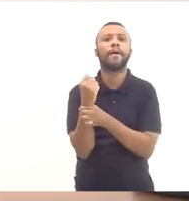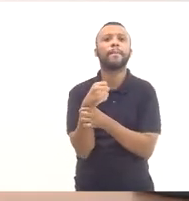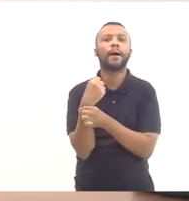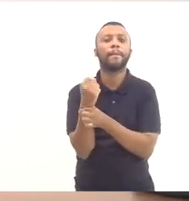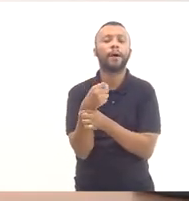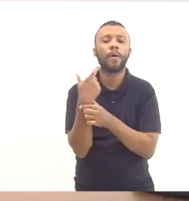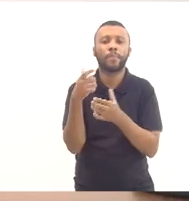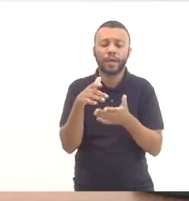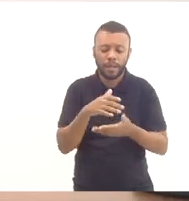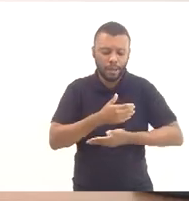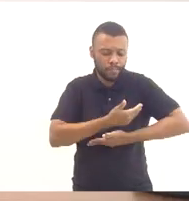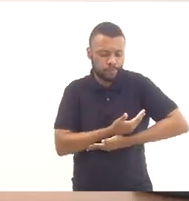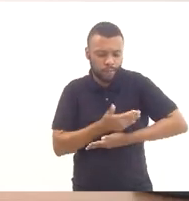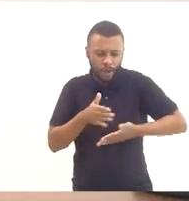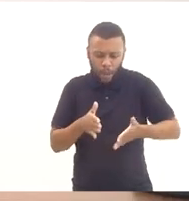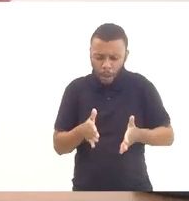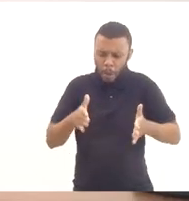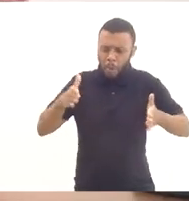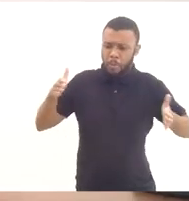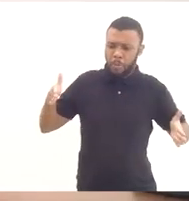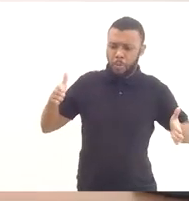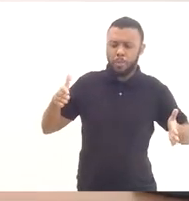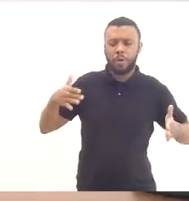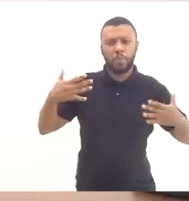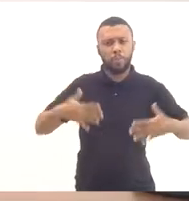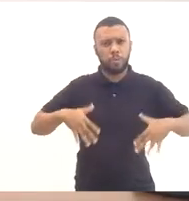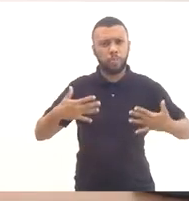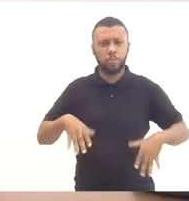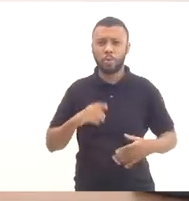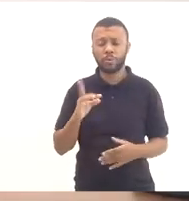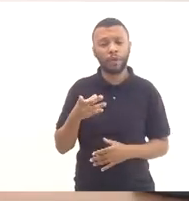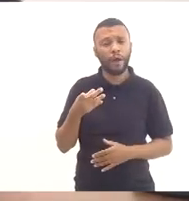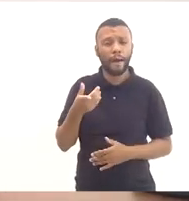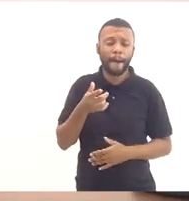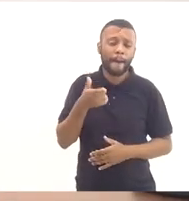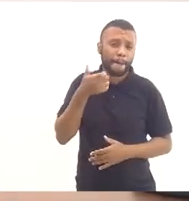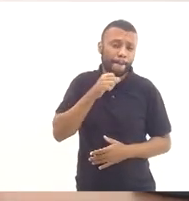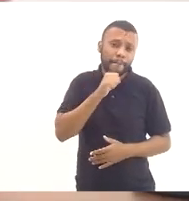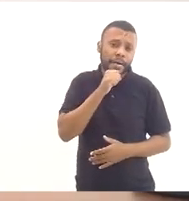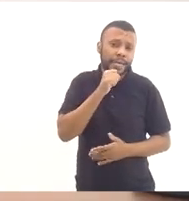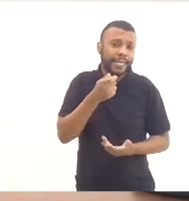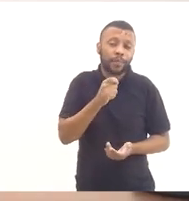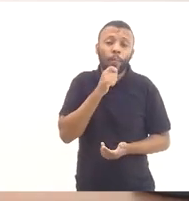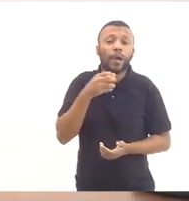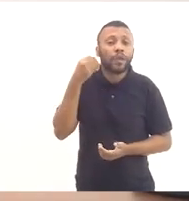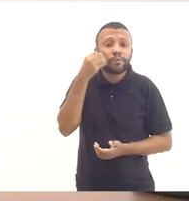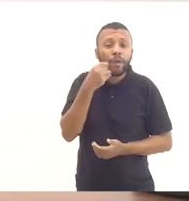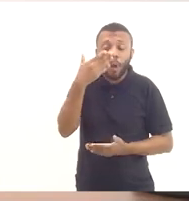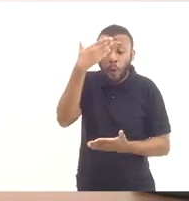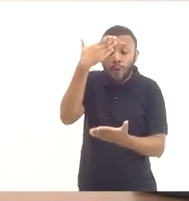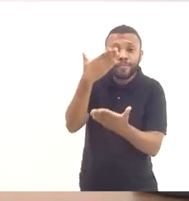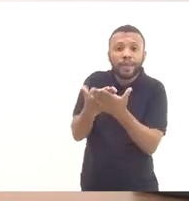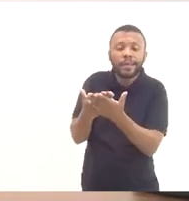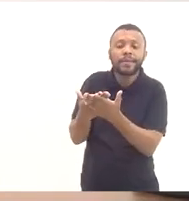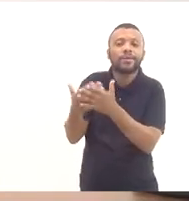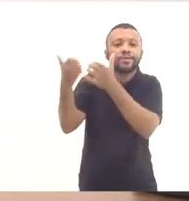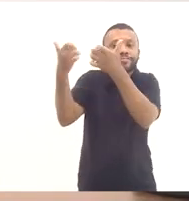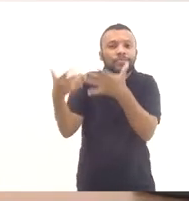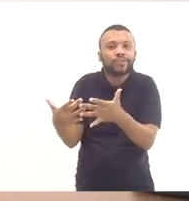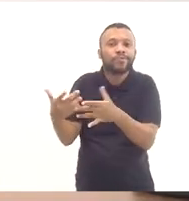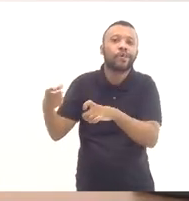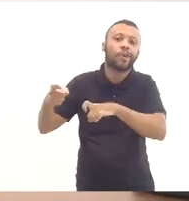muito grande meu filho realmente era muito grande e eu ali mãe de primeira viagem confiei 100% na na palavra do médico